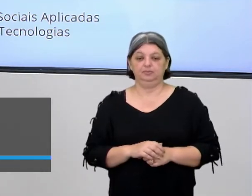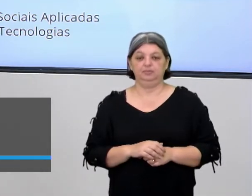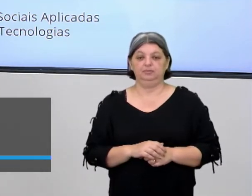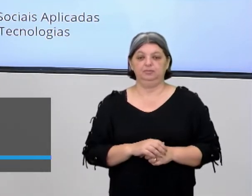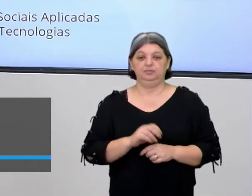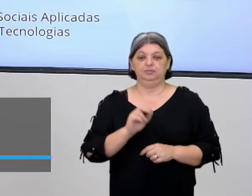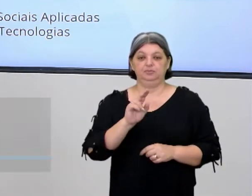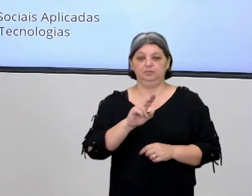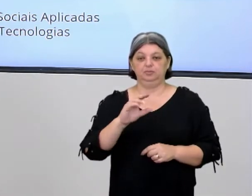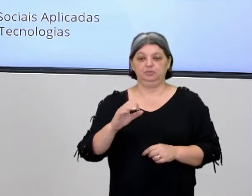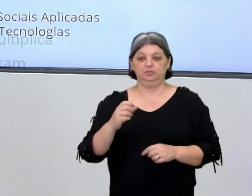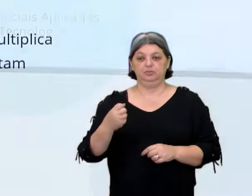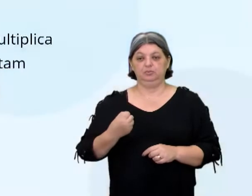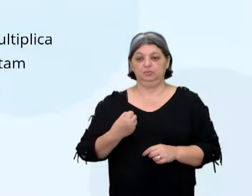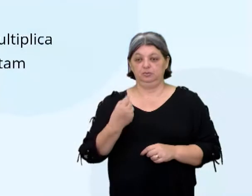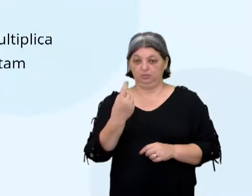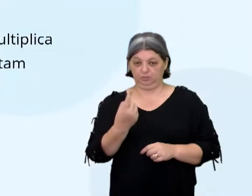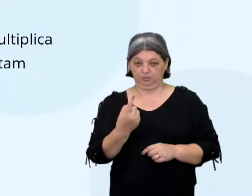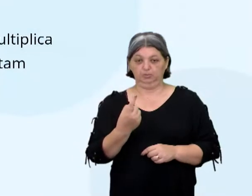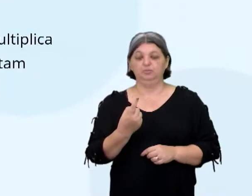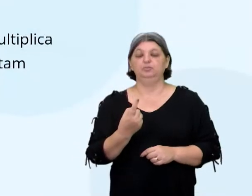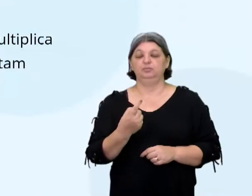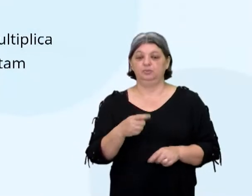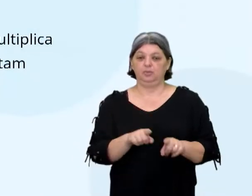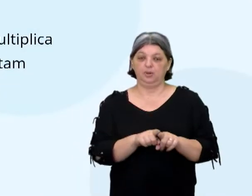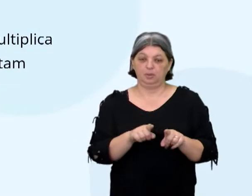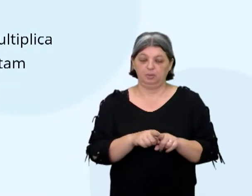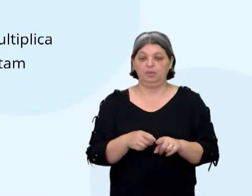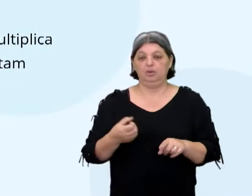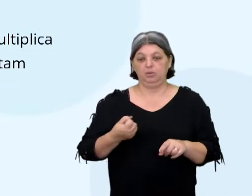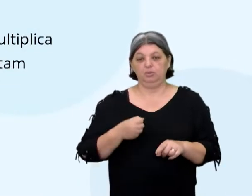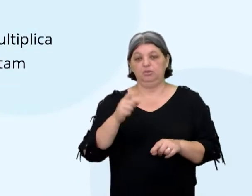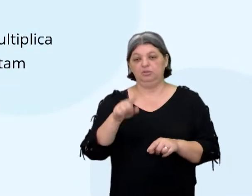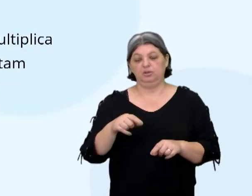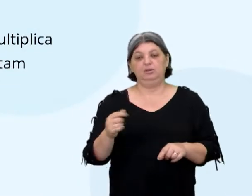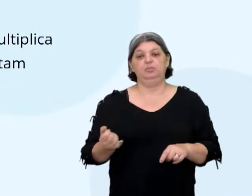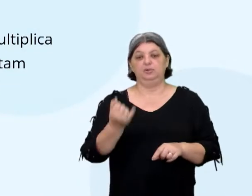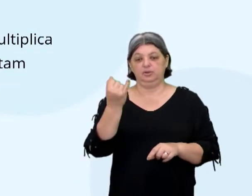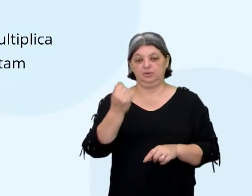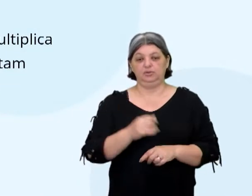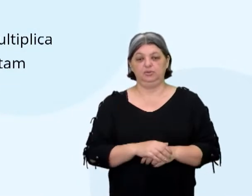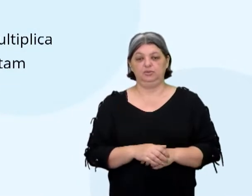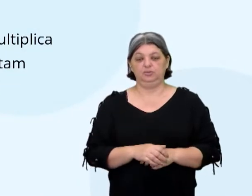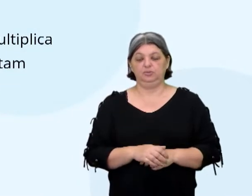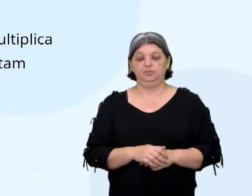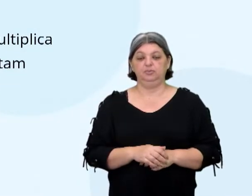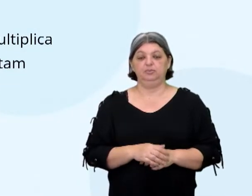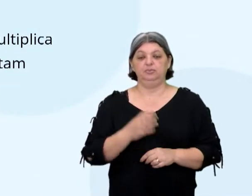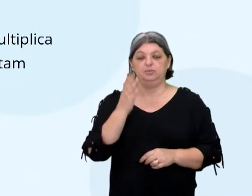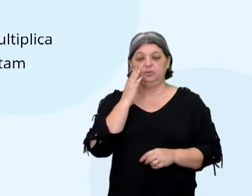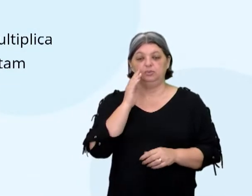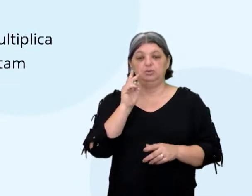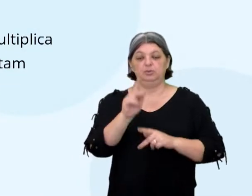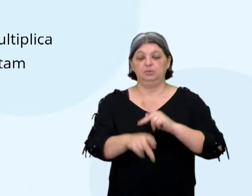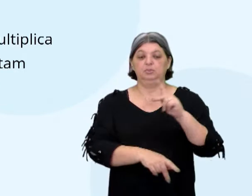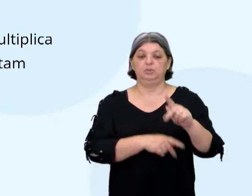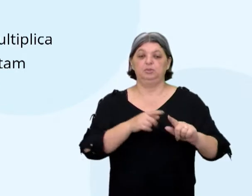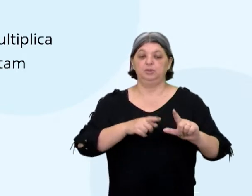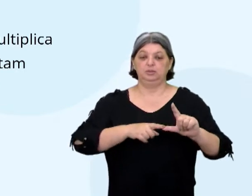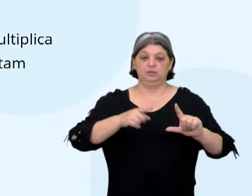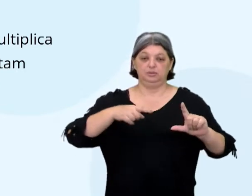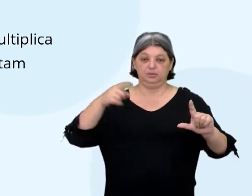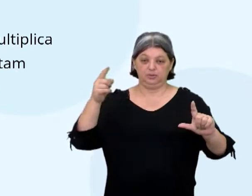curricular de número 1, os números também importam. E o nosso componente curricular, como vocês já sabem, é o população em